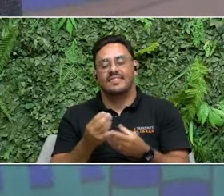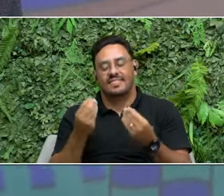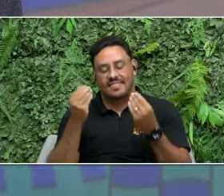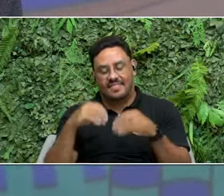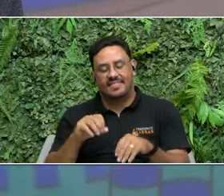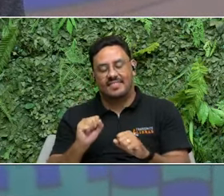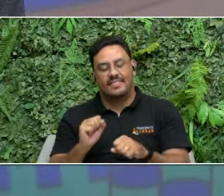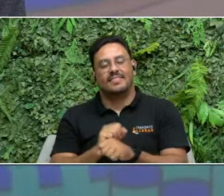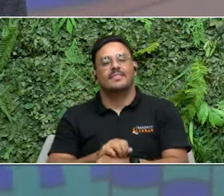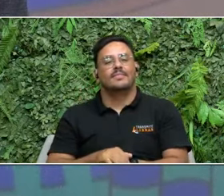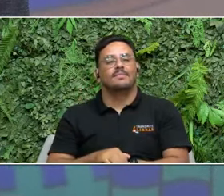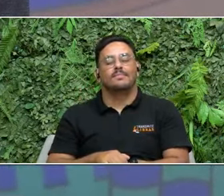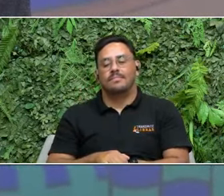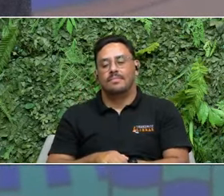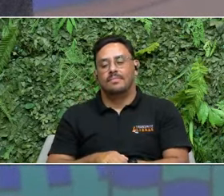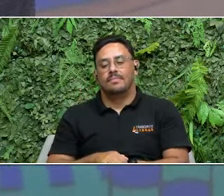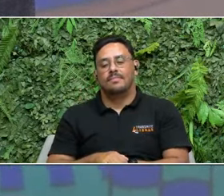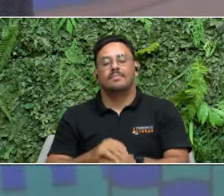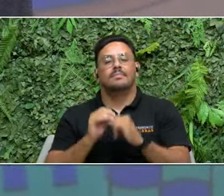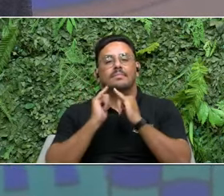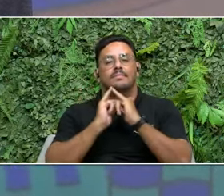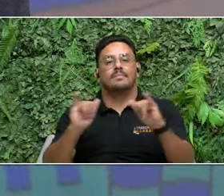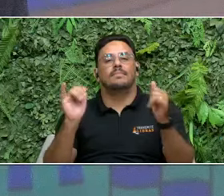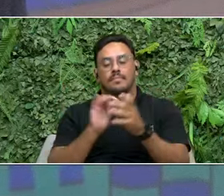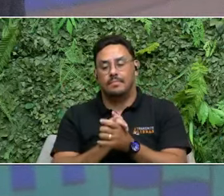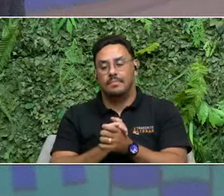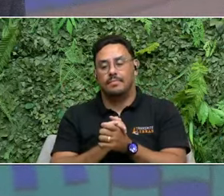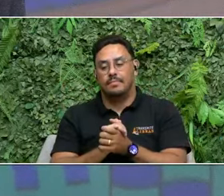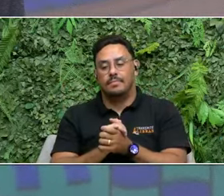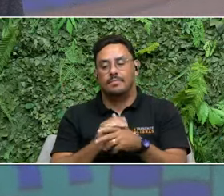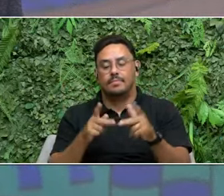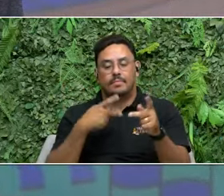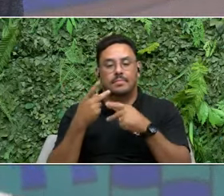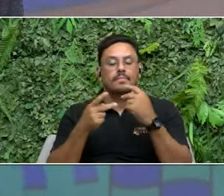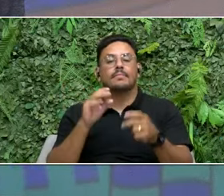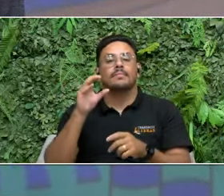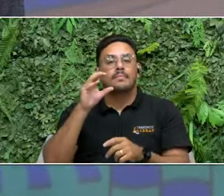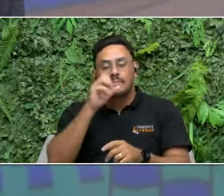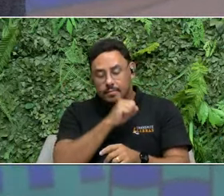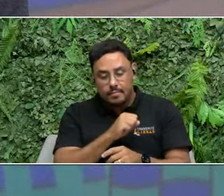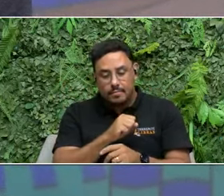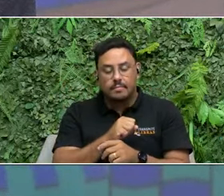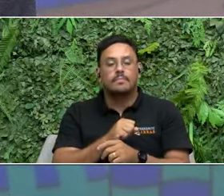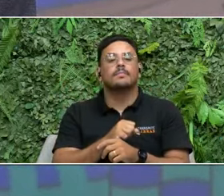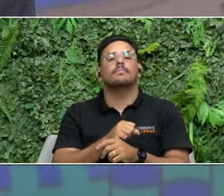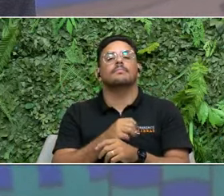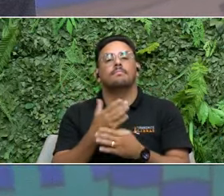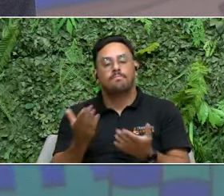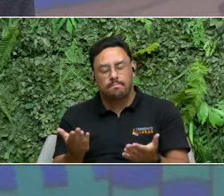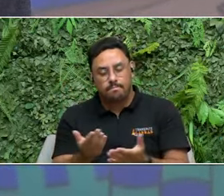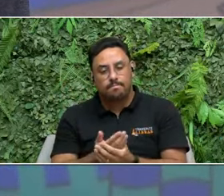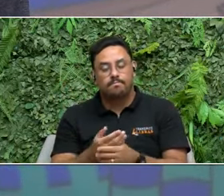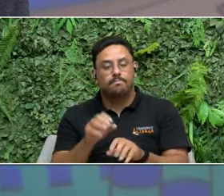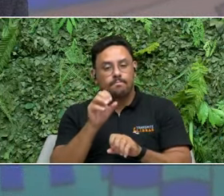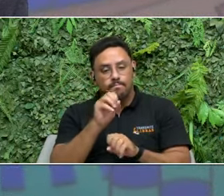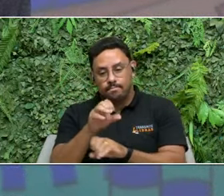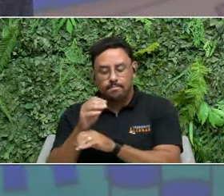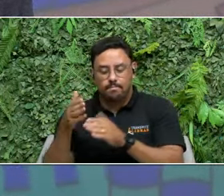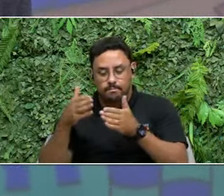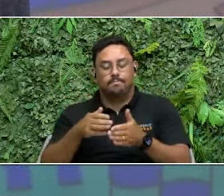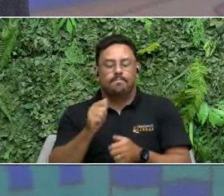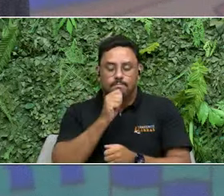viu tá mandando recado vamos fazer o seguinte rapidinho enquanto os os treinadores não